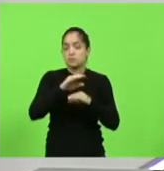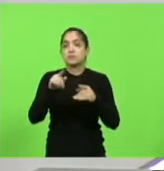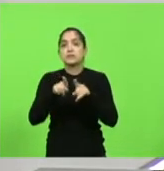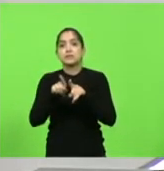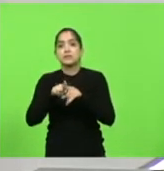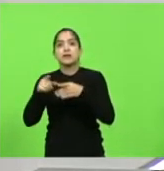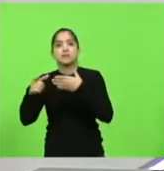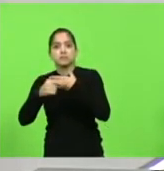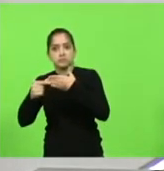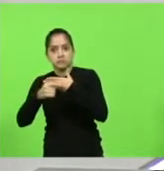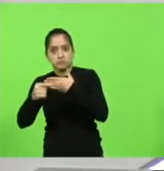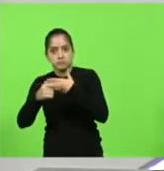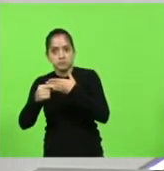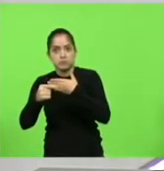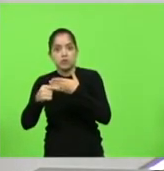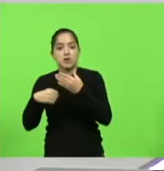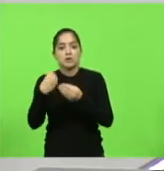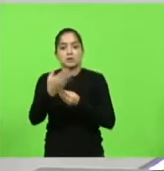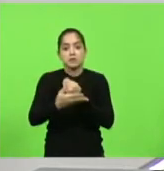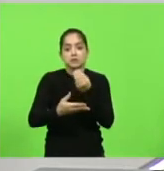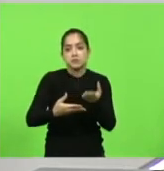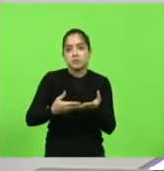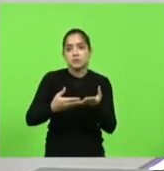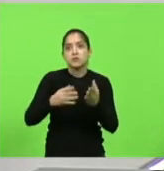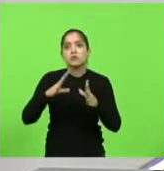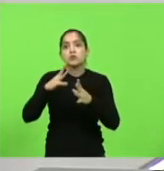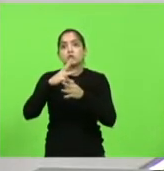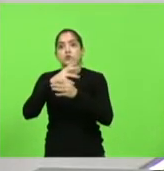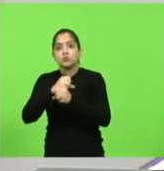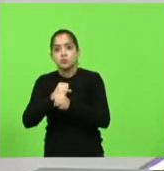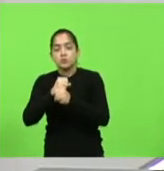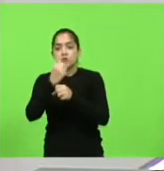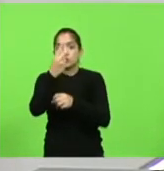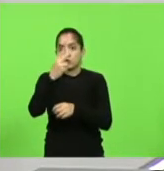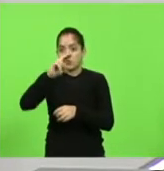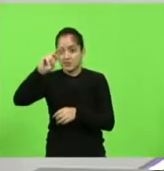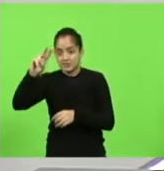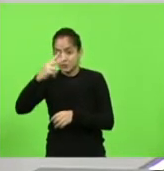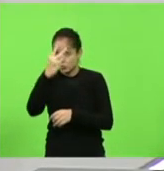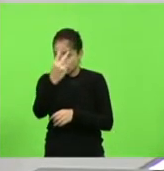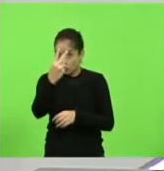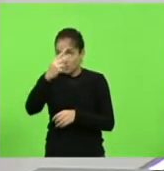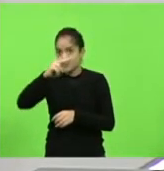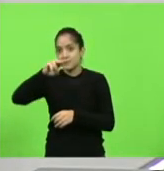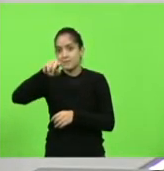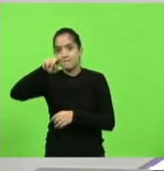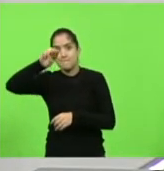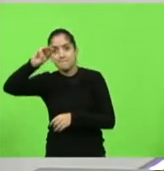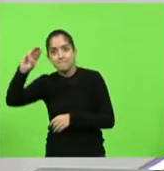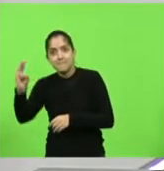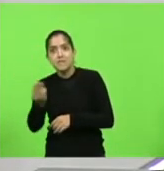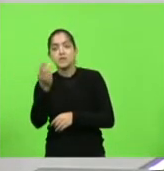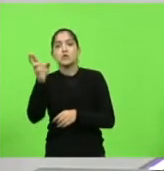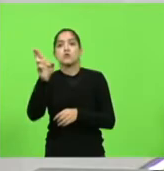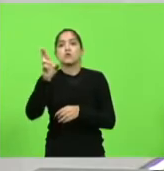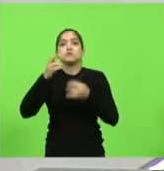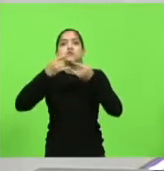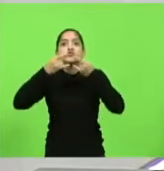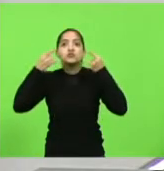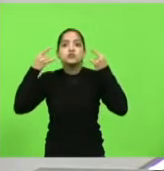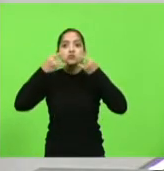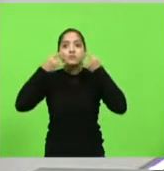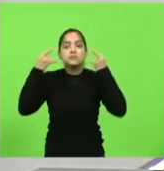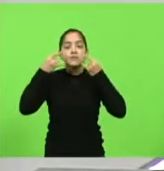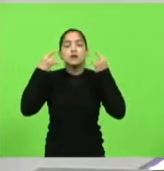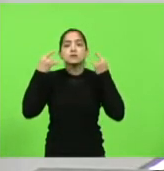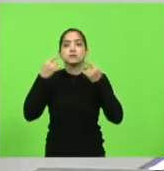também realizaram doações, totalizando 2 milhões de máscaras, 28 mil pares de luvas